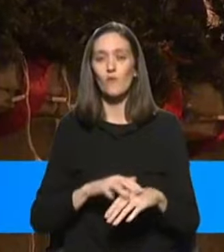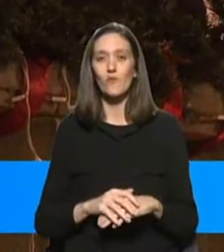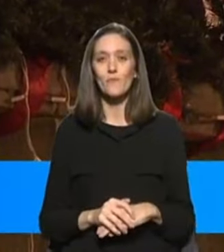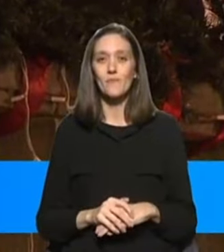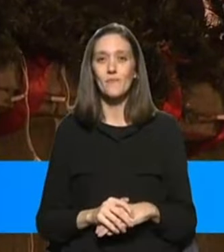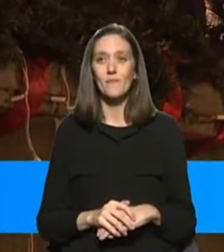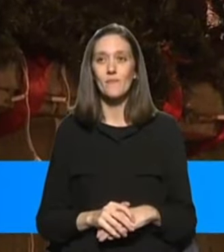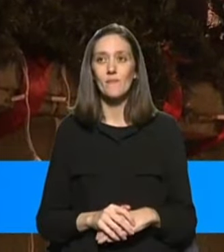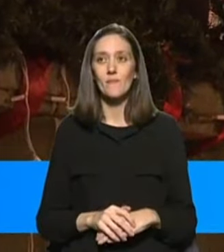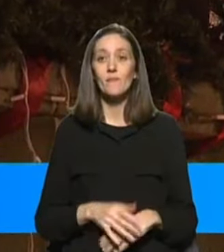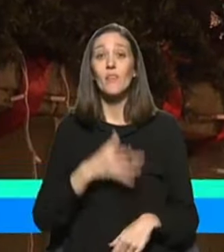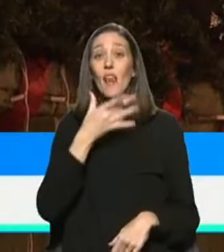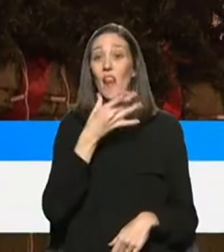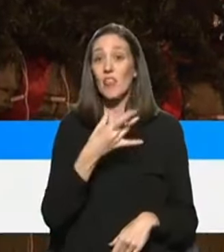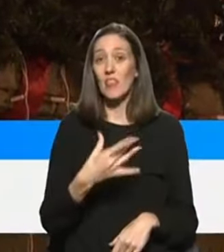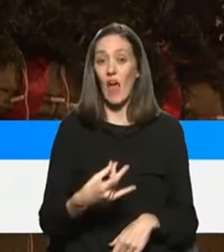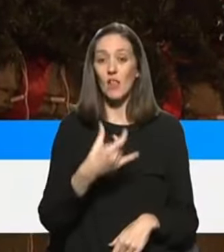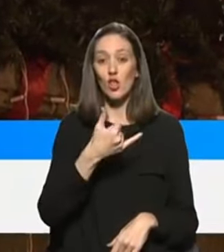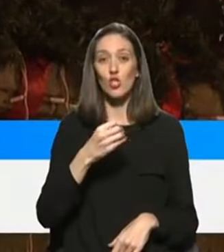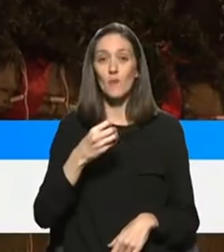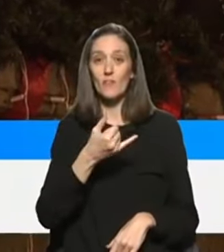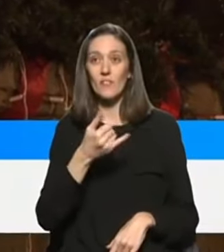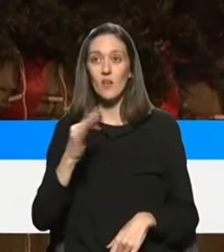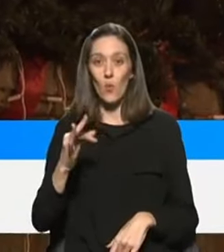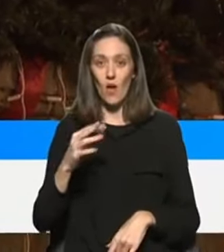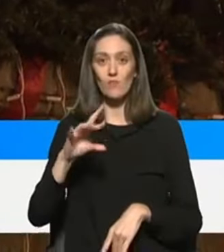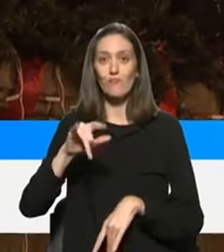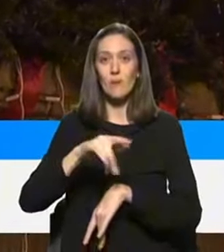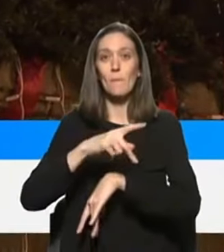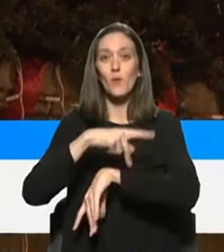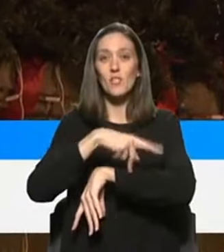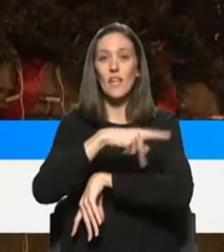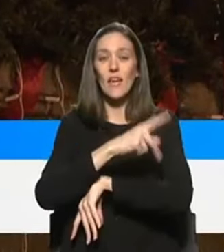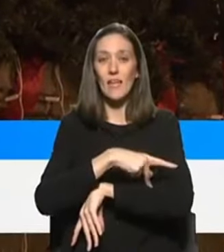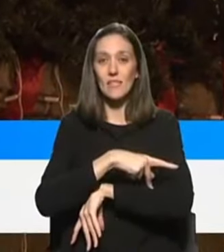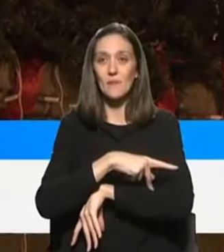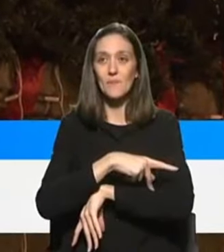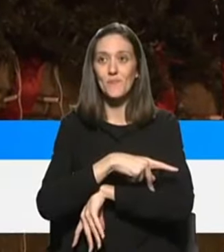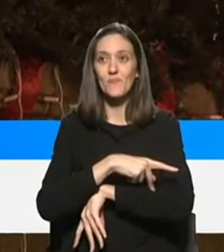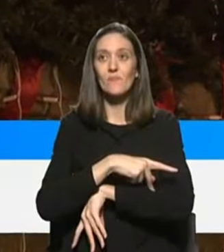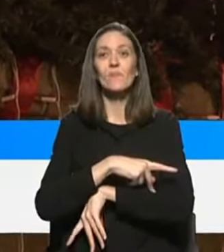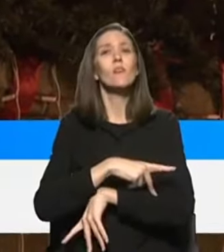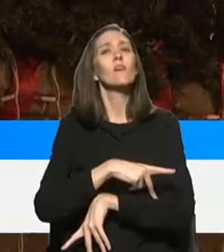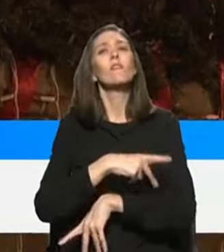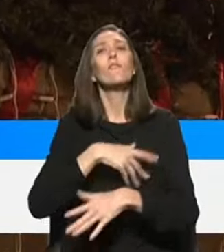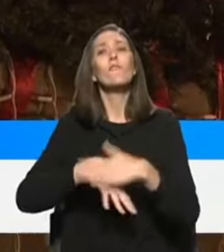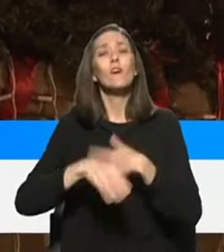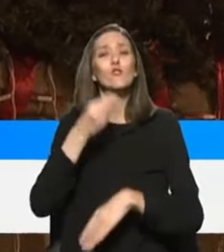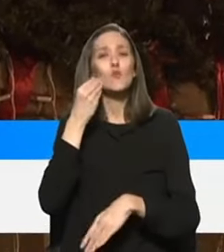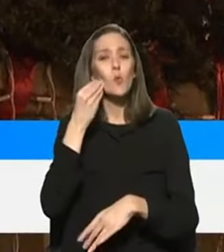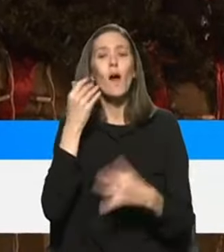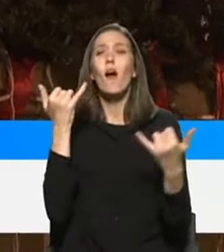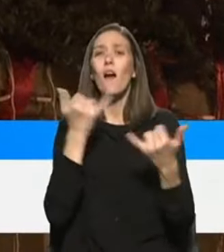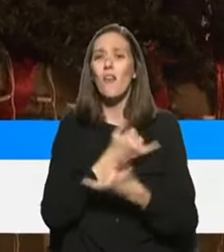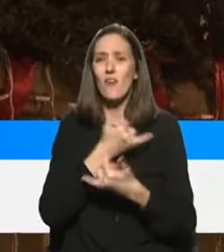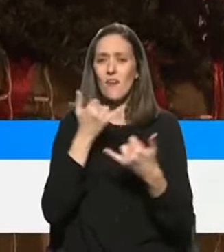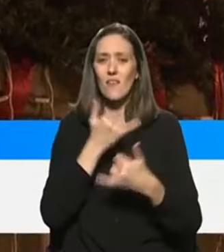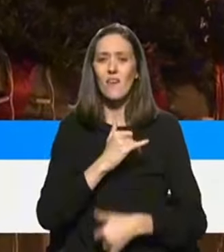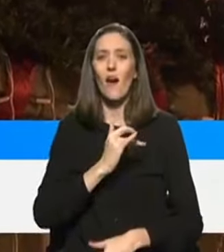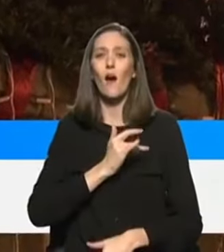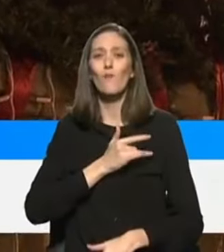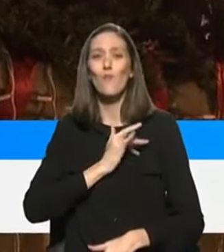Natal de 2024 em Ponta Delgada faz-se com muita alegria, muito